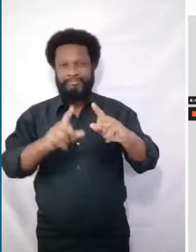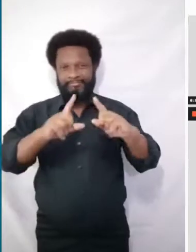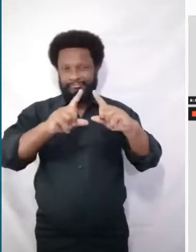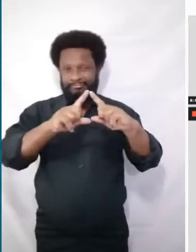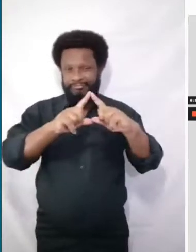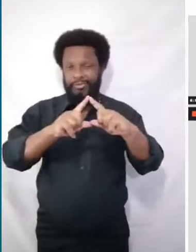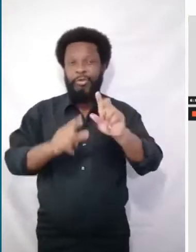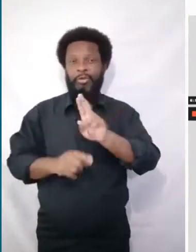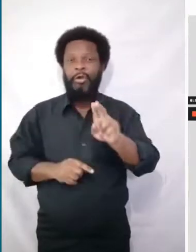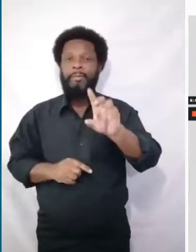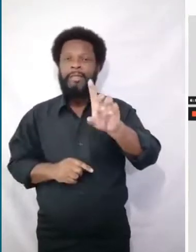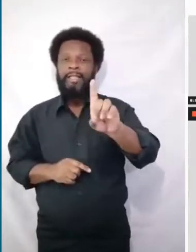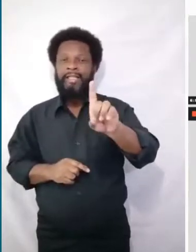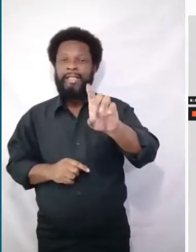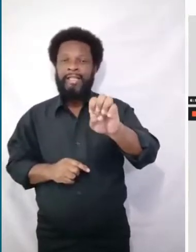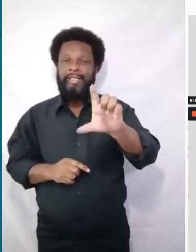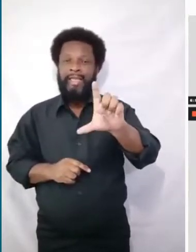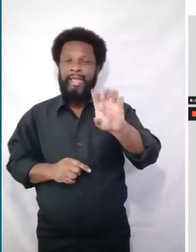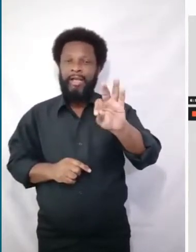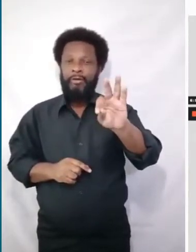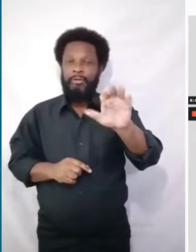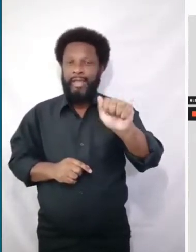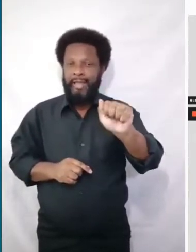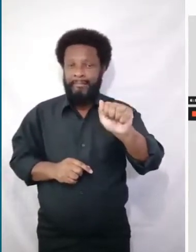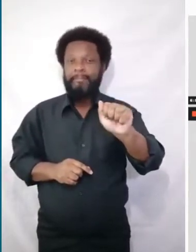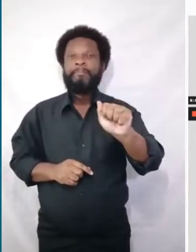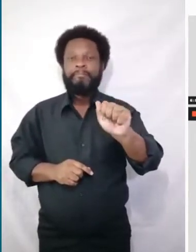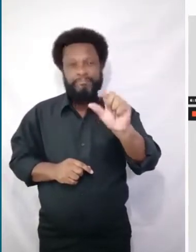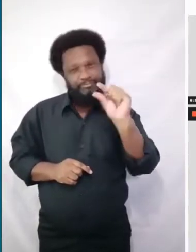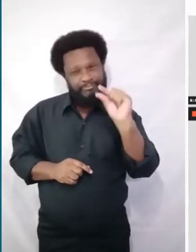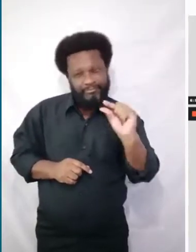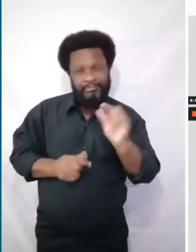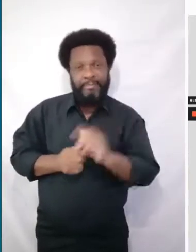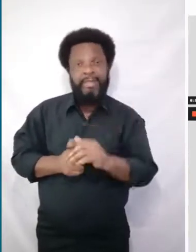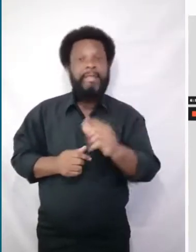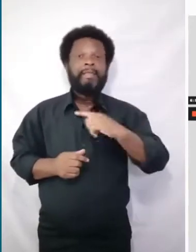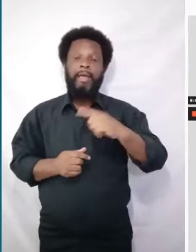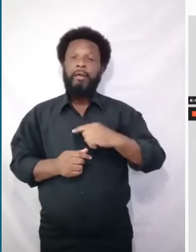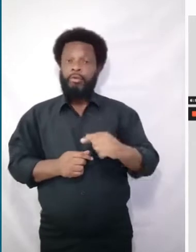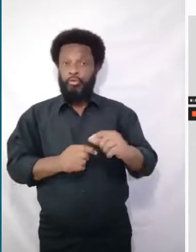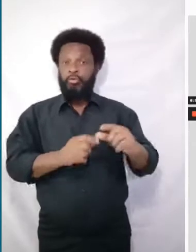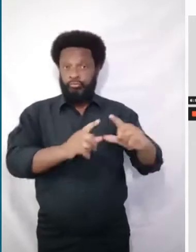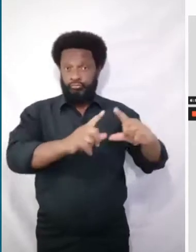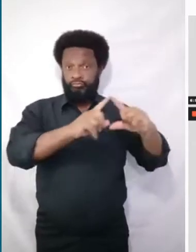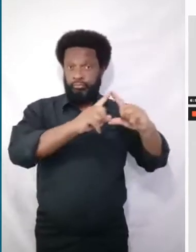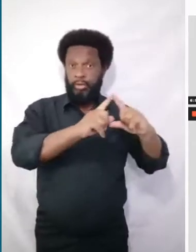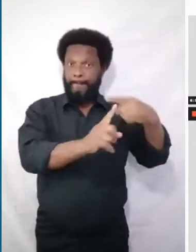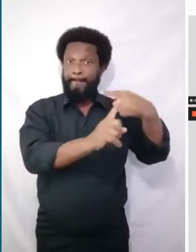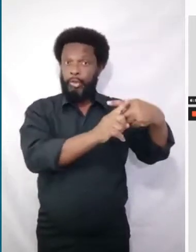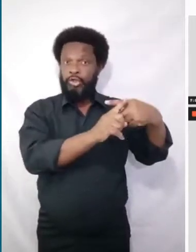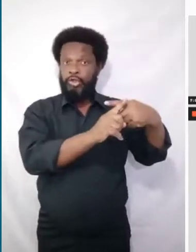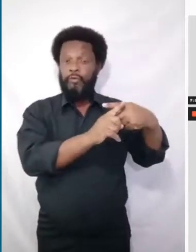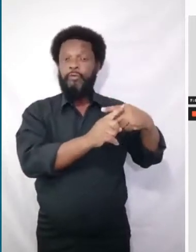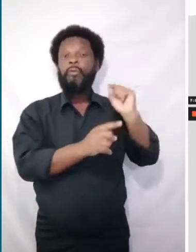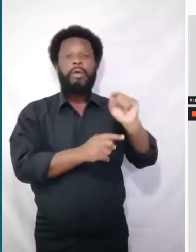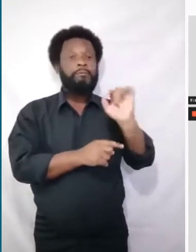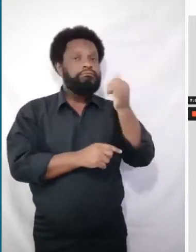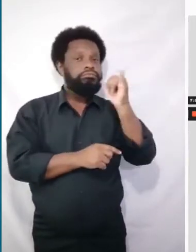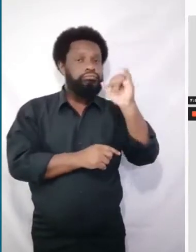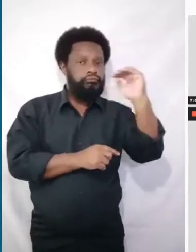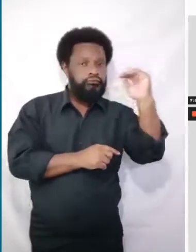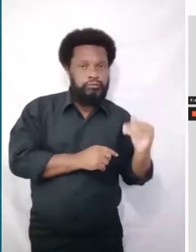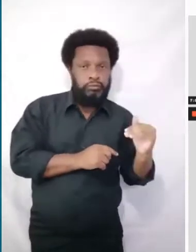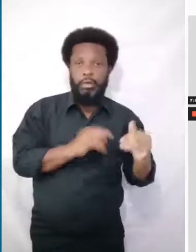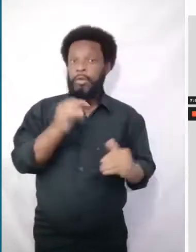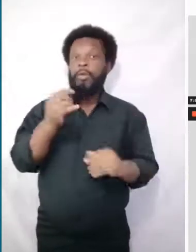por essa letra grega, que é o delta. Também, né? Só que esse delta é o delta minúsculo, tá? Então aqui eu tenho delta positivo,